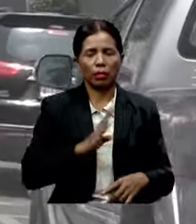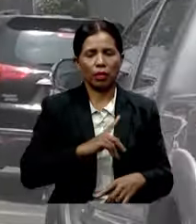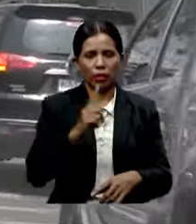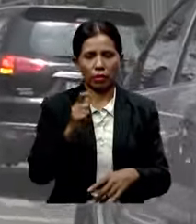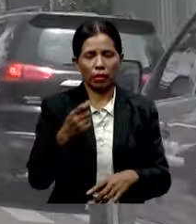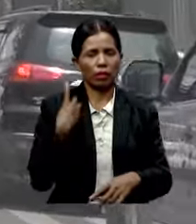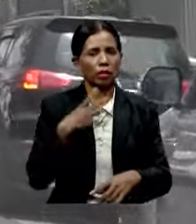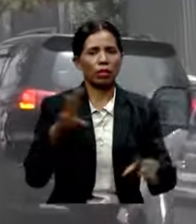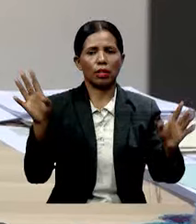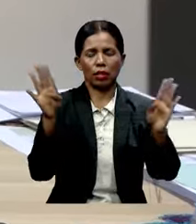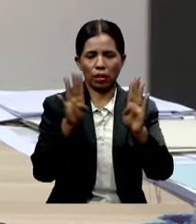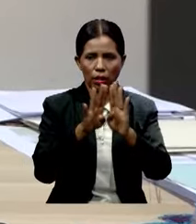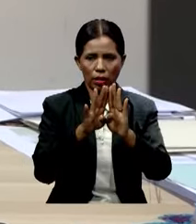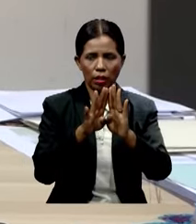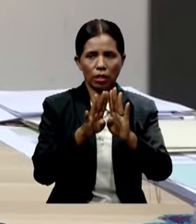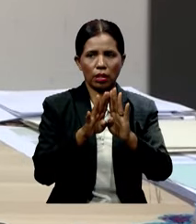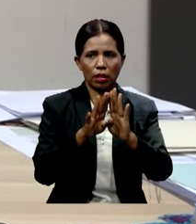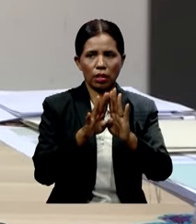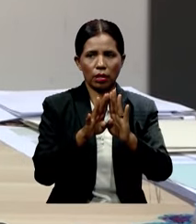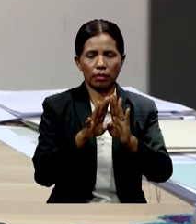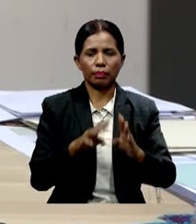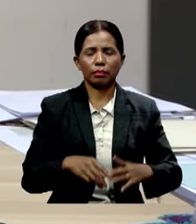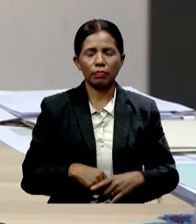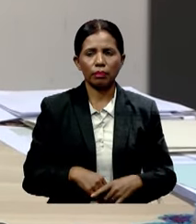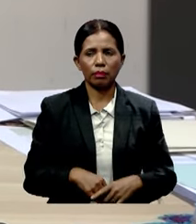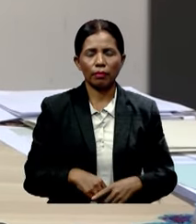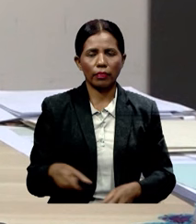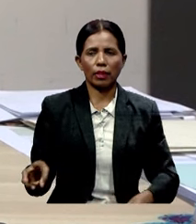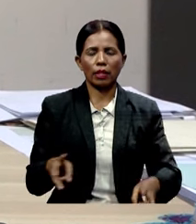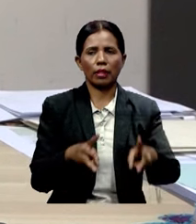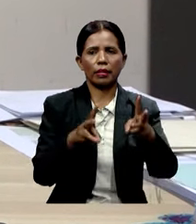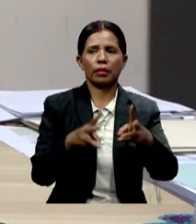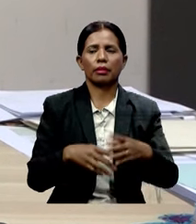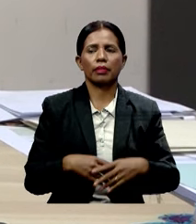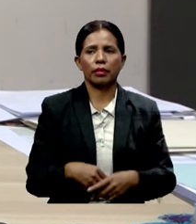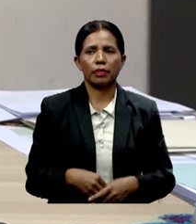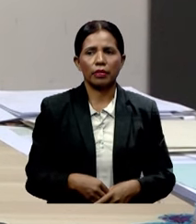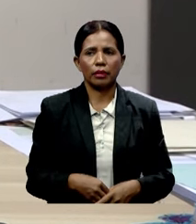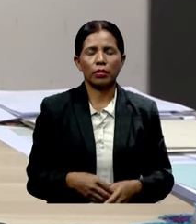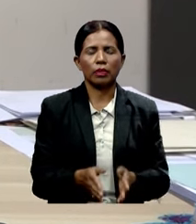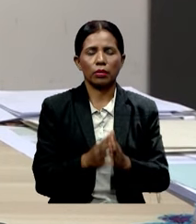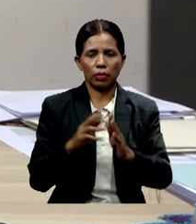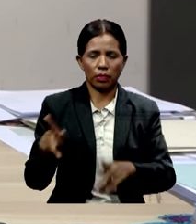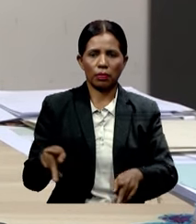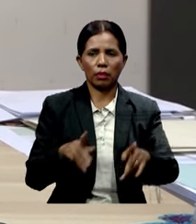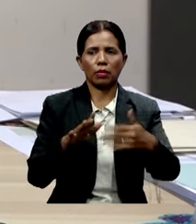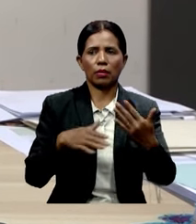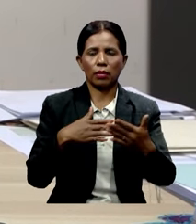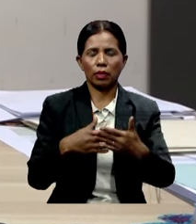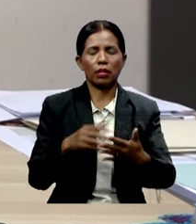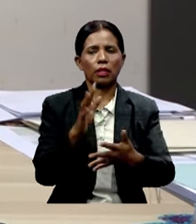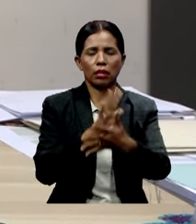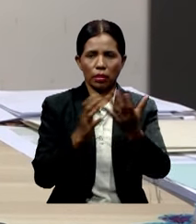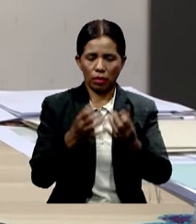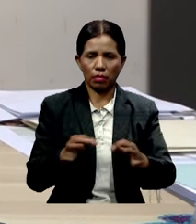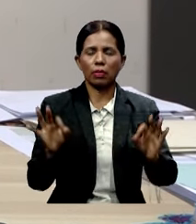se bloqueia. Ita se bloqueia dala neve makanaba. Portanto, husu ba public sira kata ceremonia ne